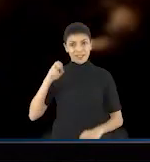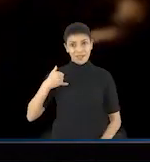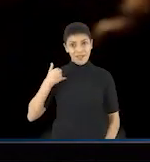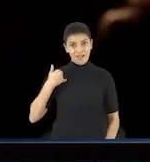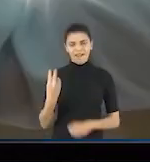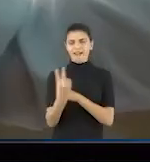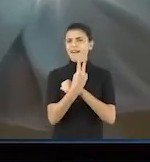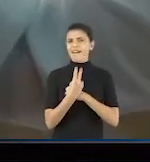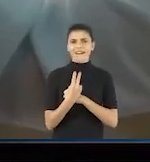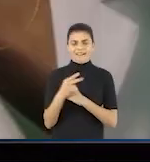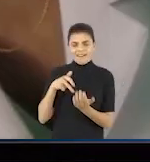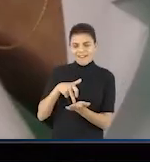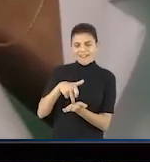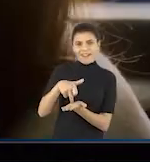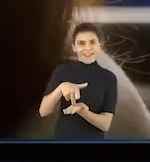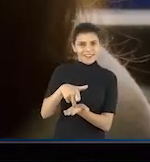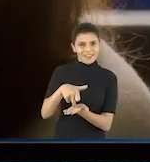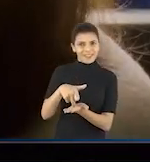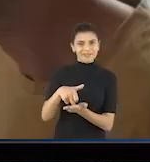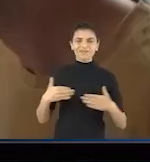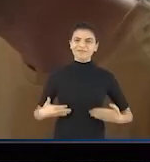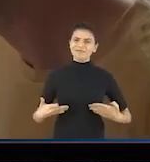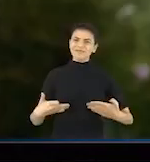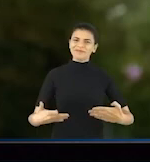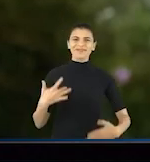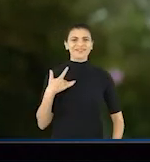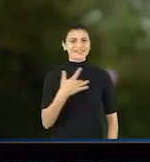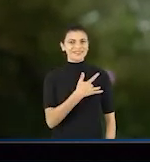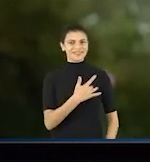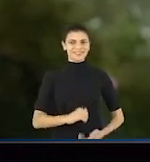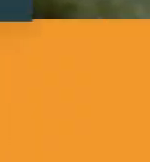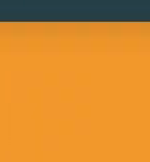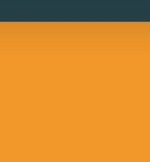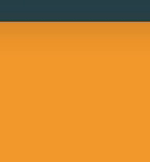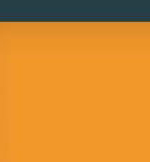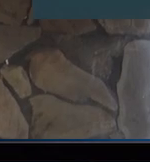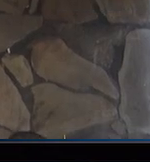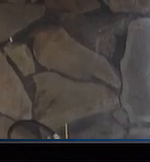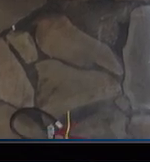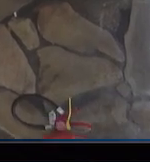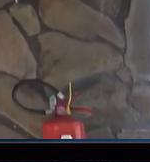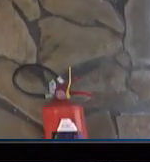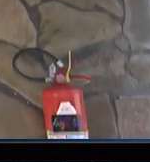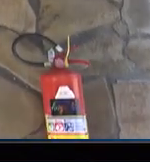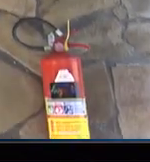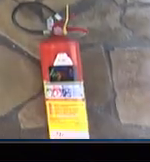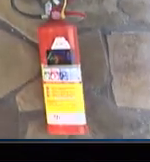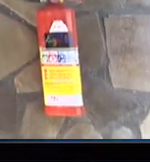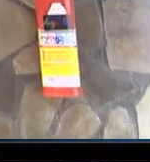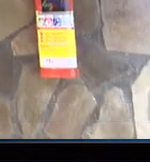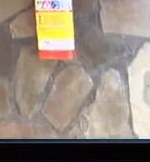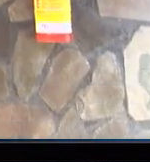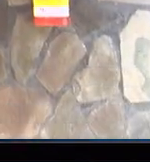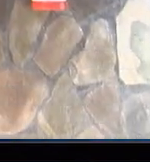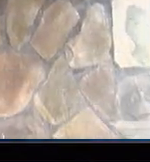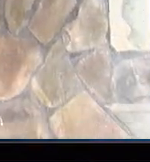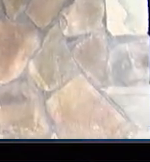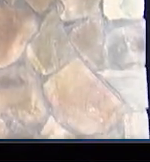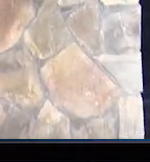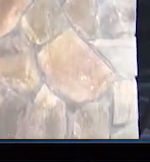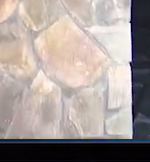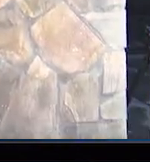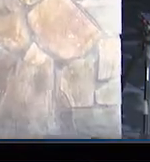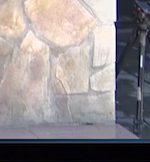mínimo, 95% das crianças de 1 a 4 anos de idade. Na última semana, teve início um projeto